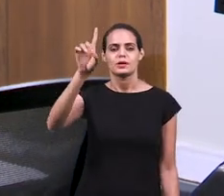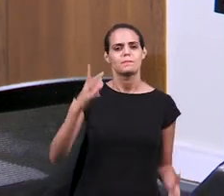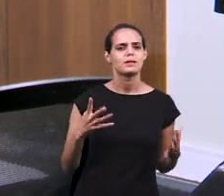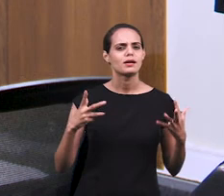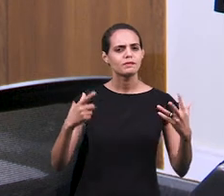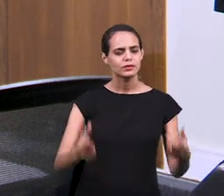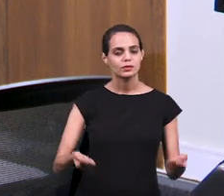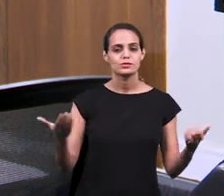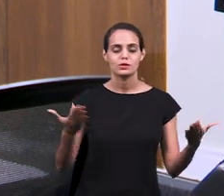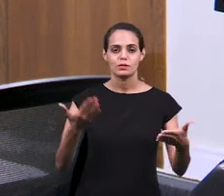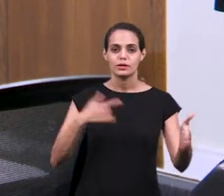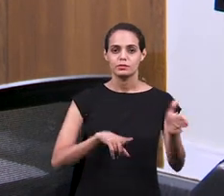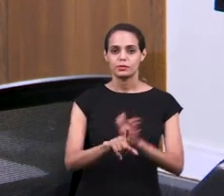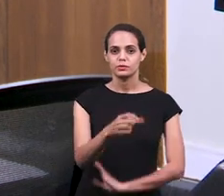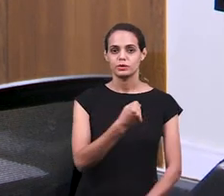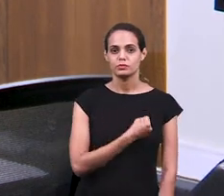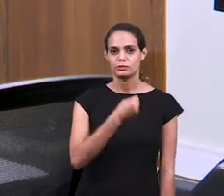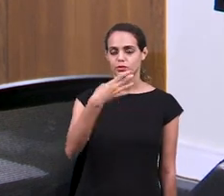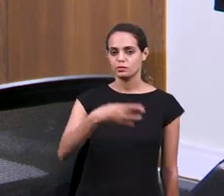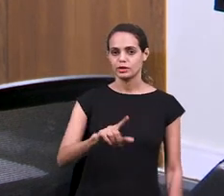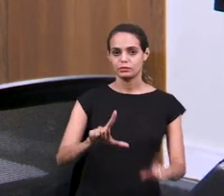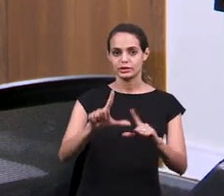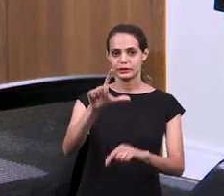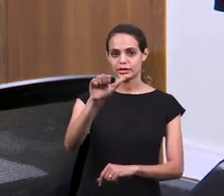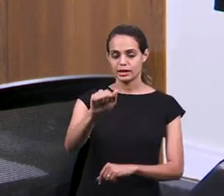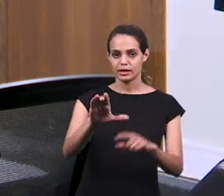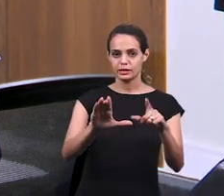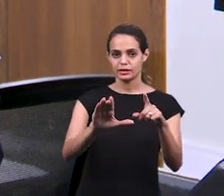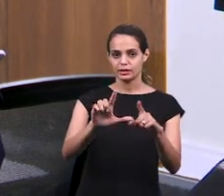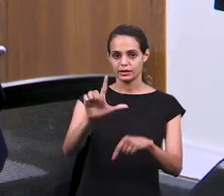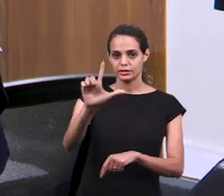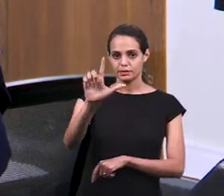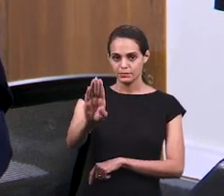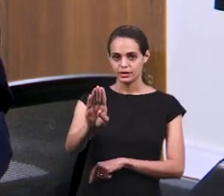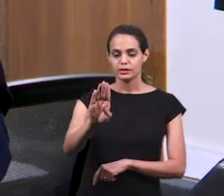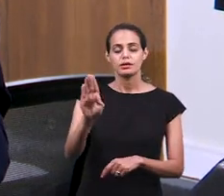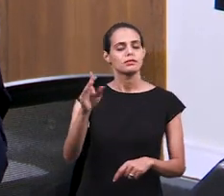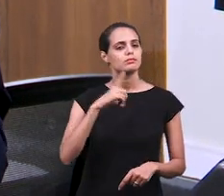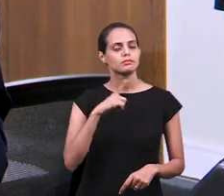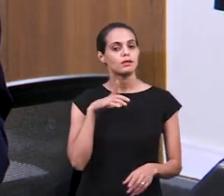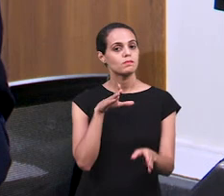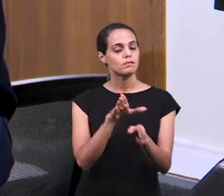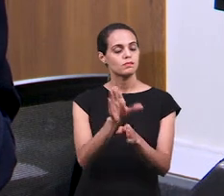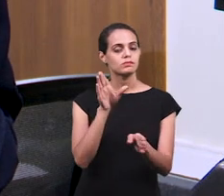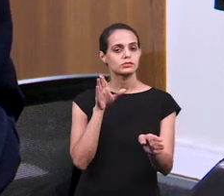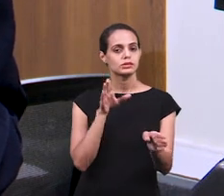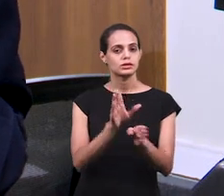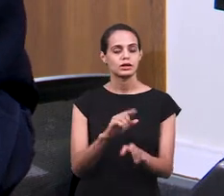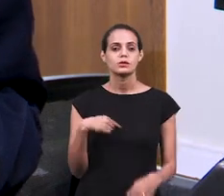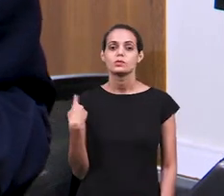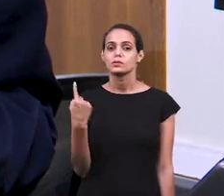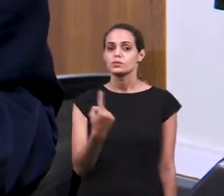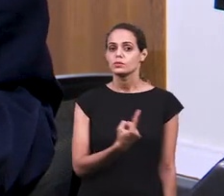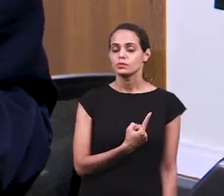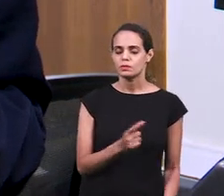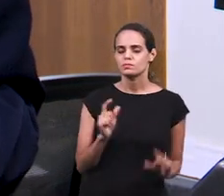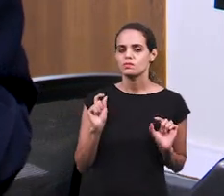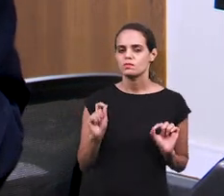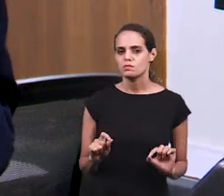Irmãos, o que é notável agora nessa pergunta 4, a letra A e letra B, é que há uma recomendação também que